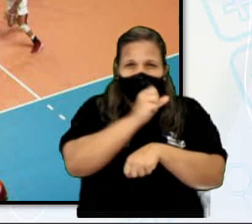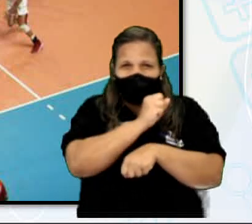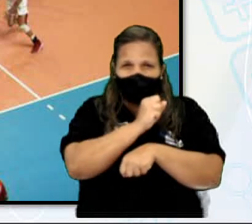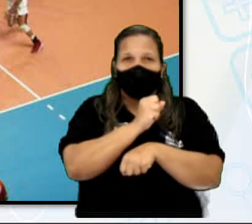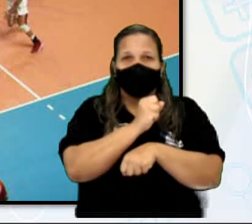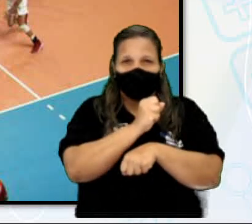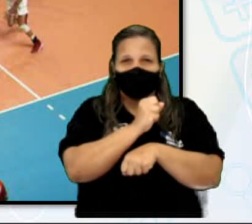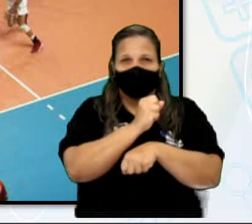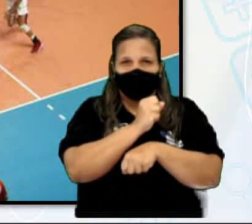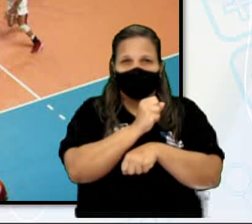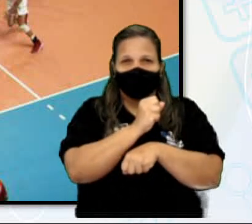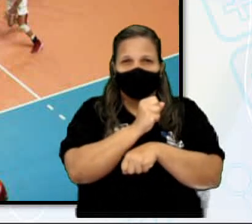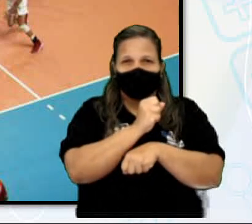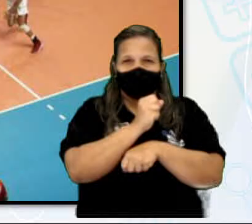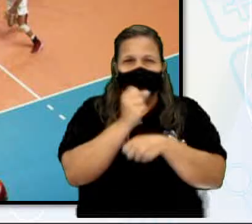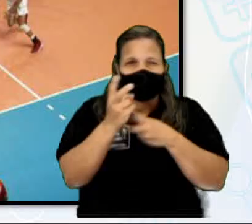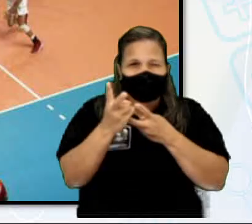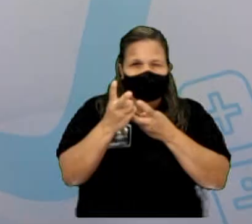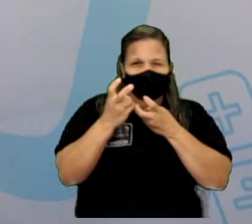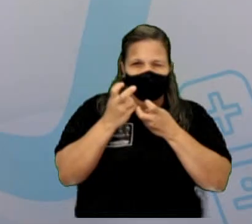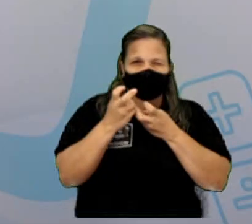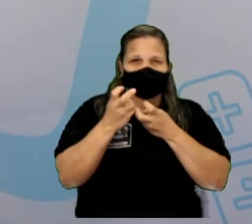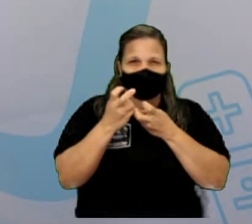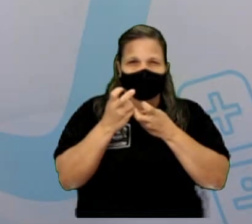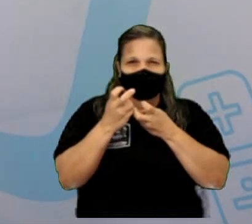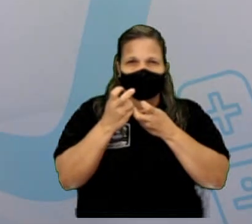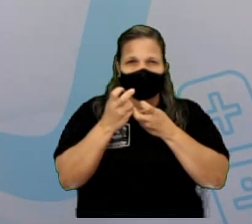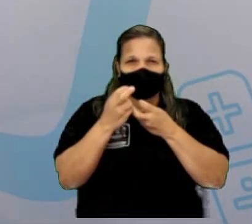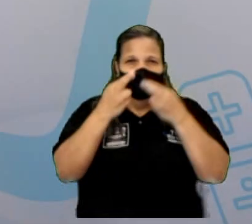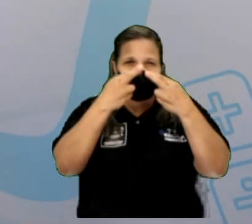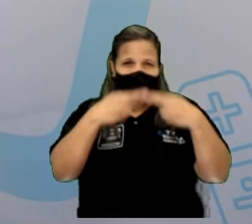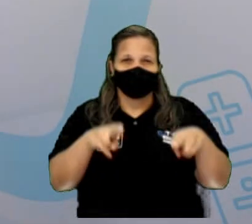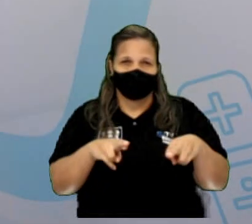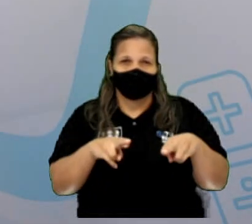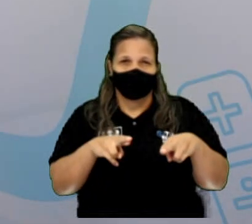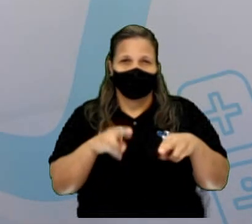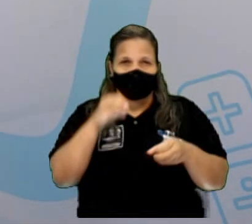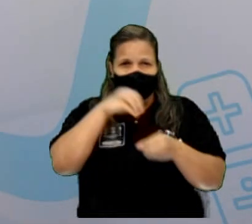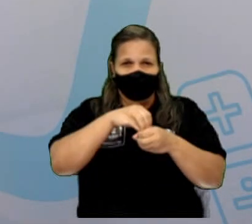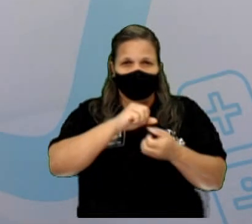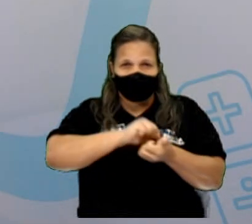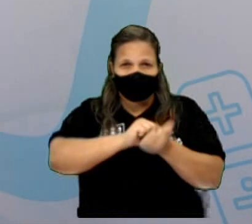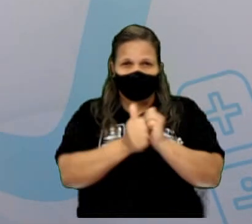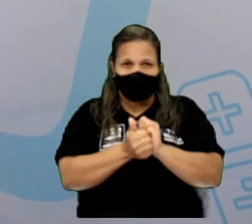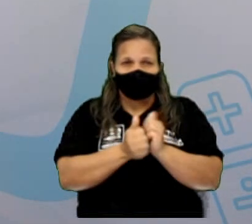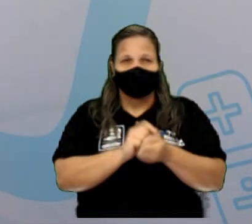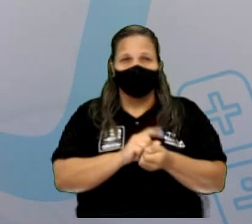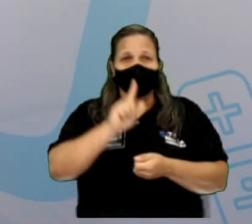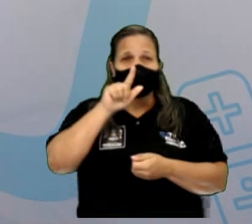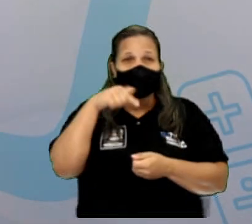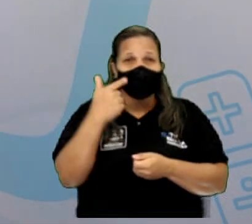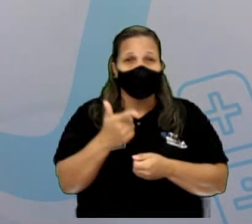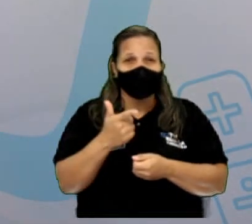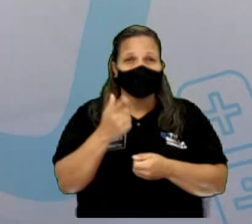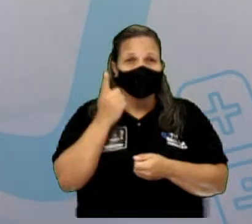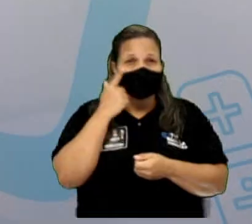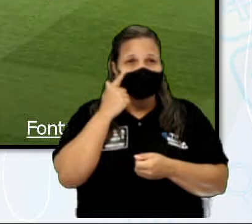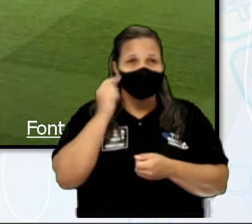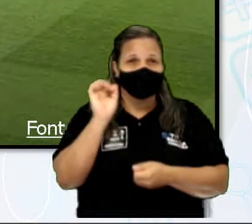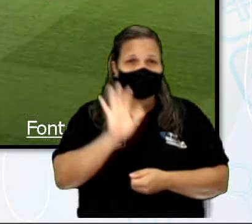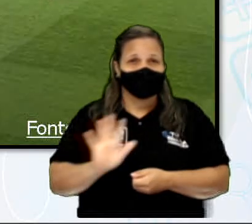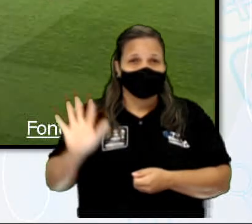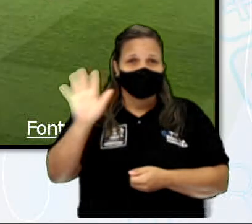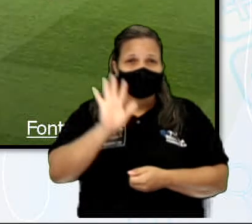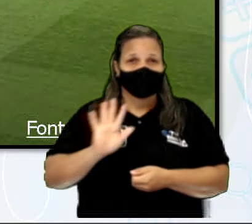como essa, por exemplo, é o que a gente chama de tática, beleza? Vamos ver outro exemplo. A gente tem aí uma figura de uma partida